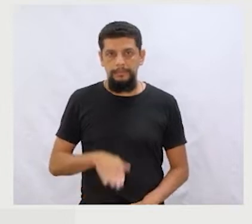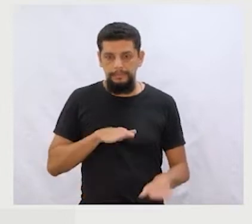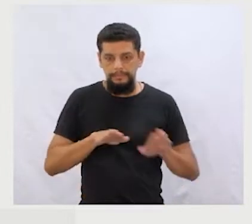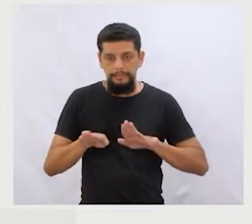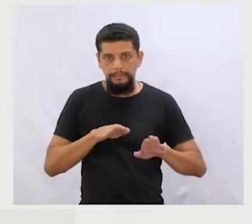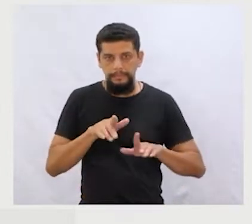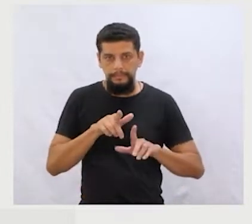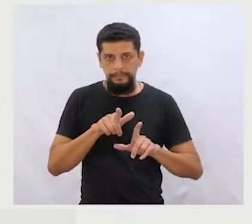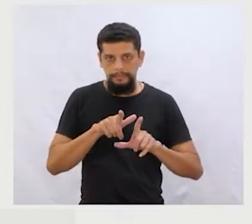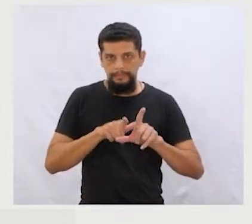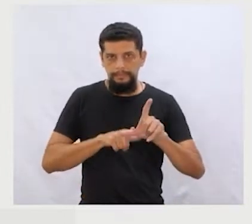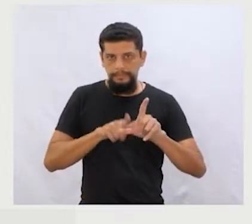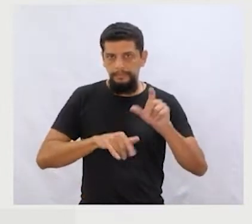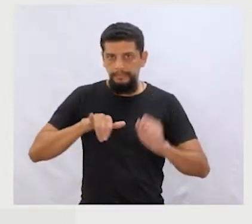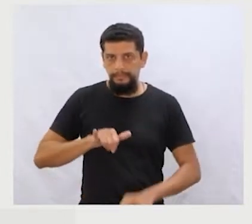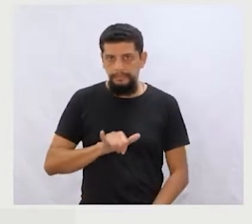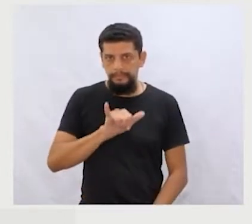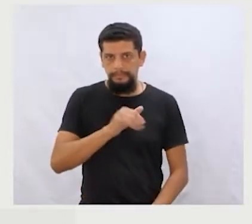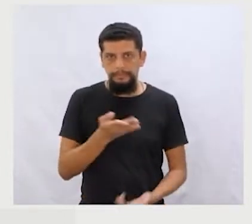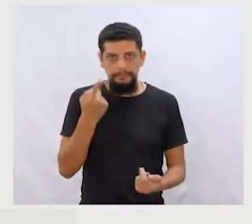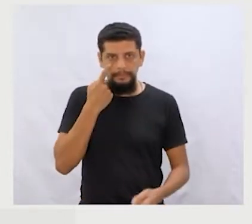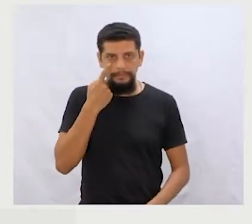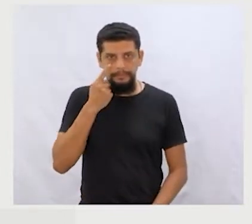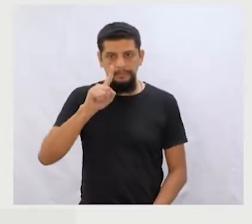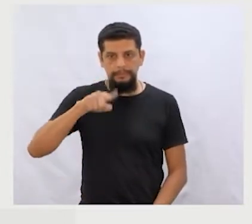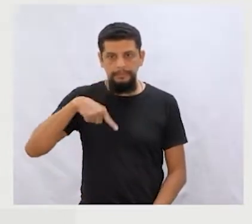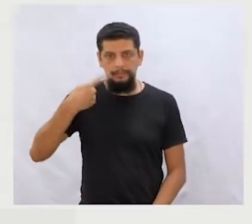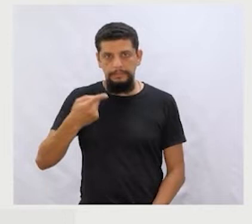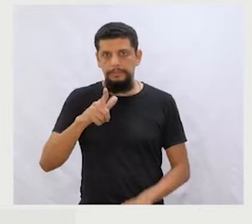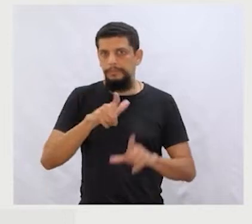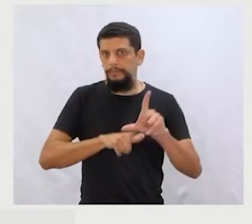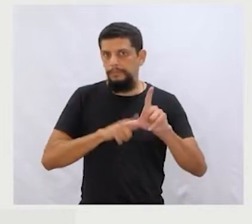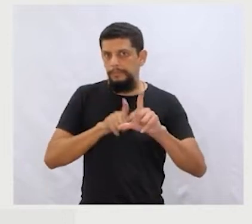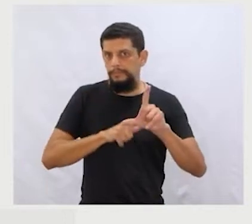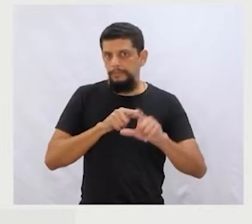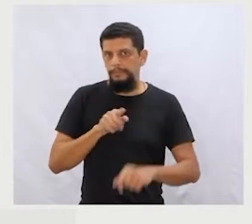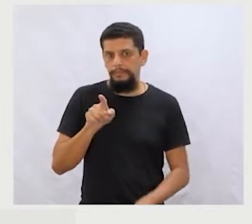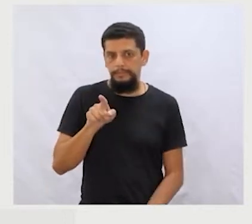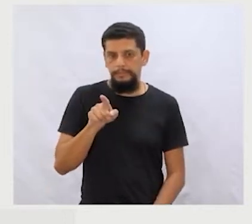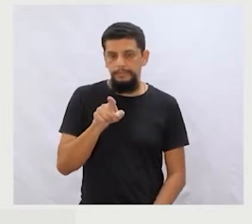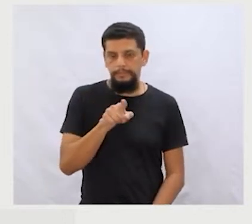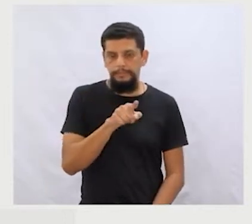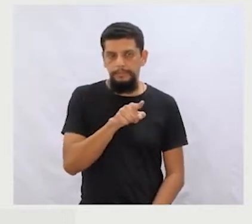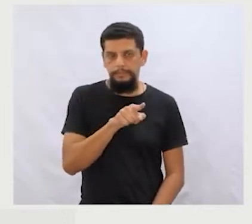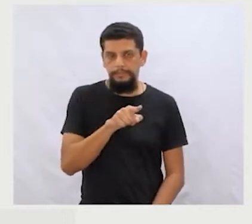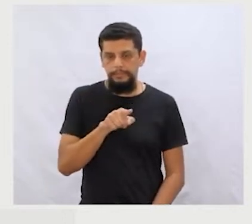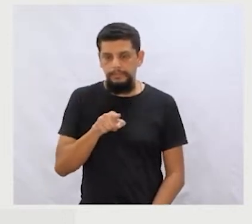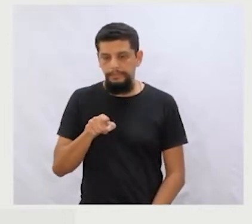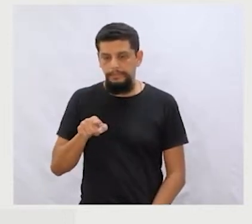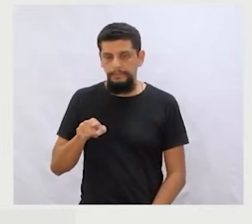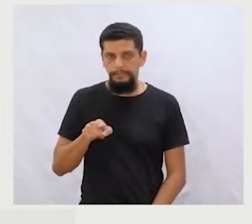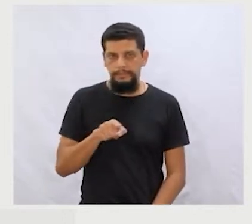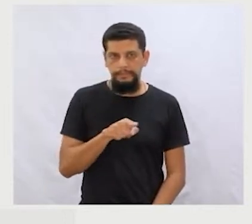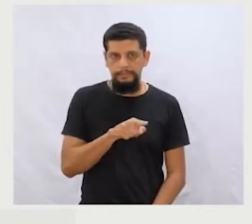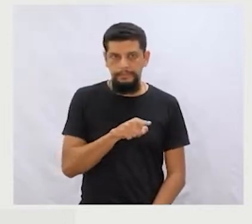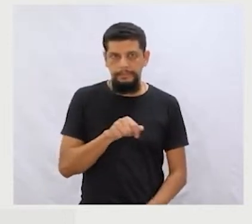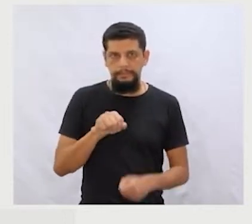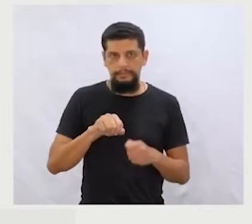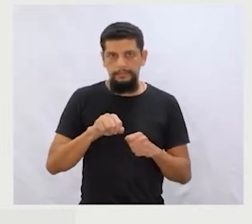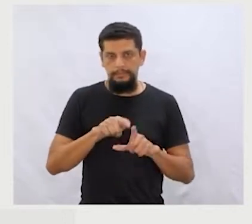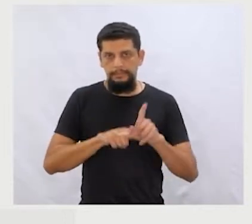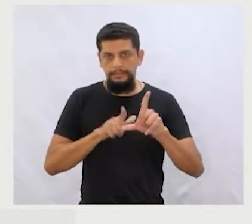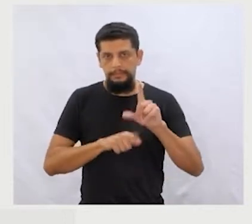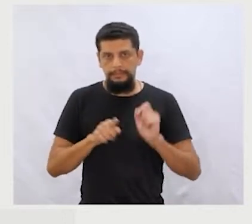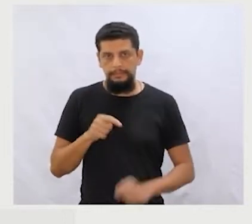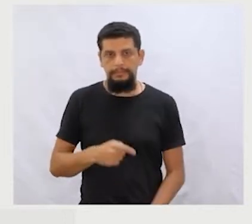É o traçado da letra Y. Agora, vamos ver a próxima letra, o traçado da letra Z. Para fazer a letra